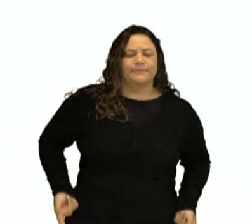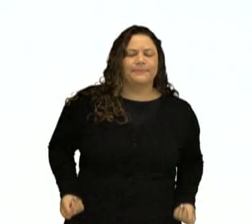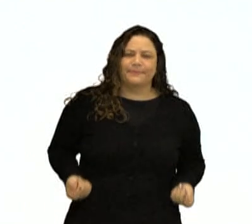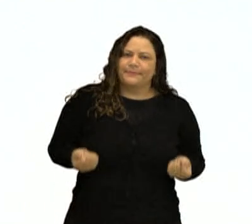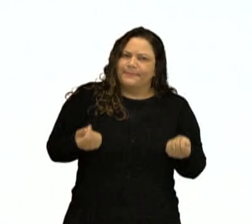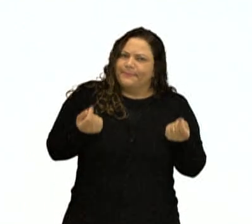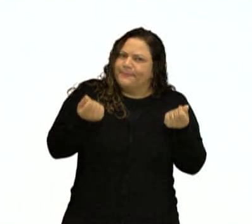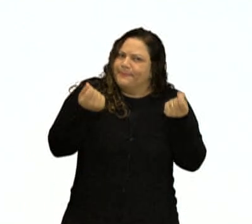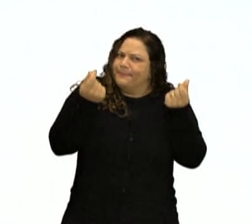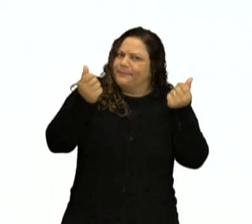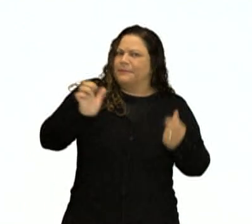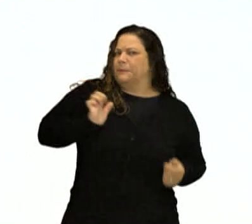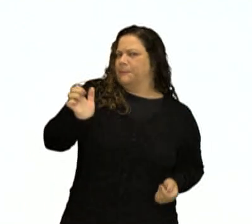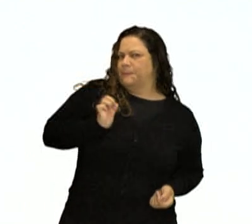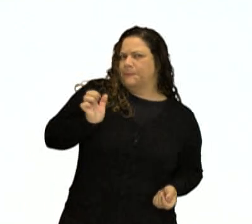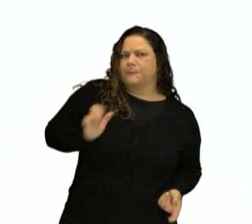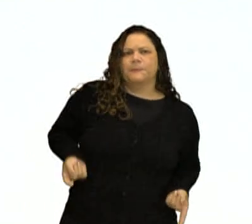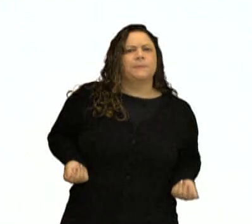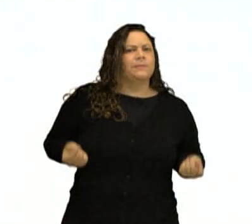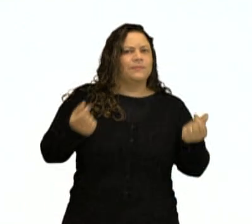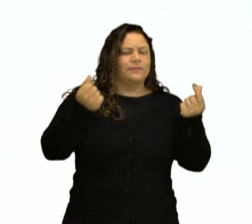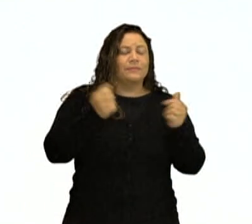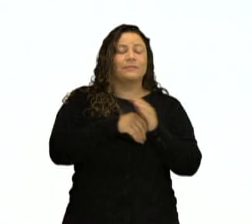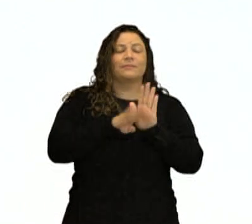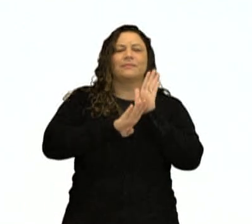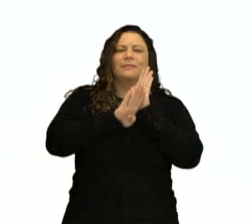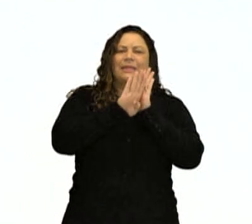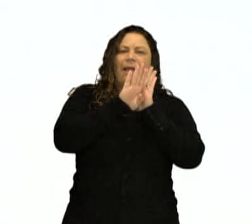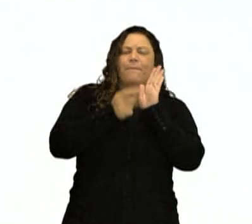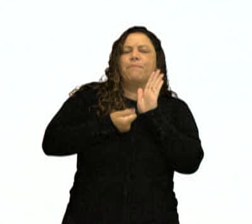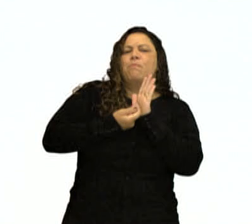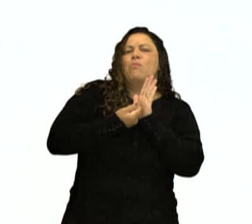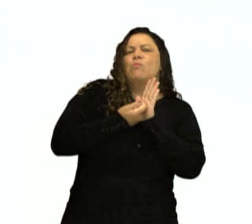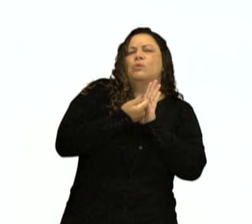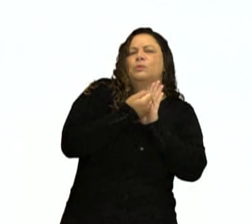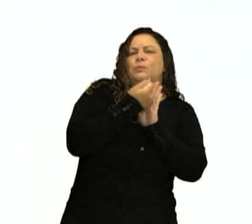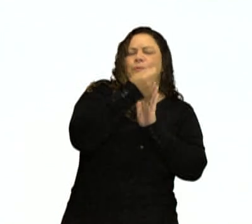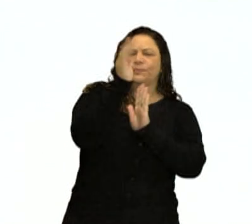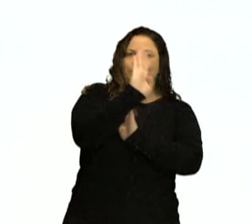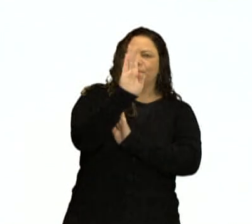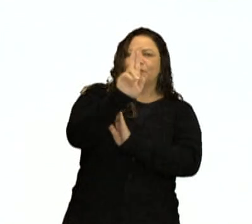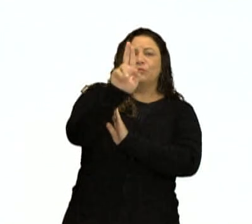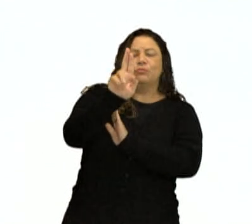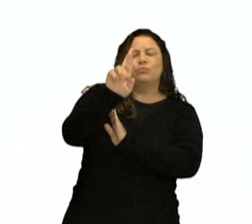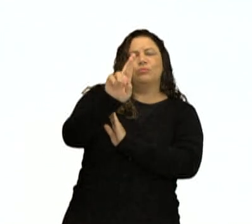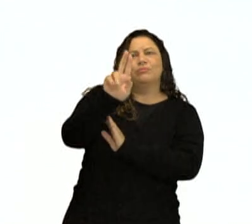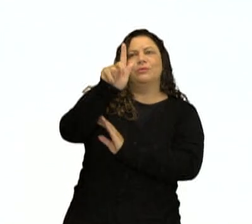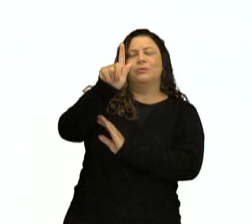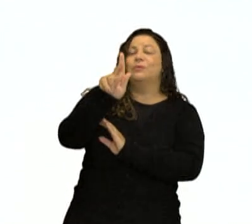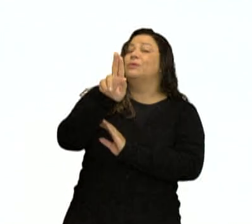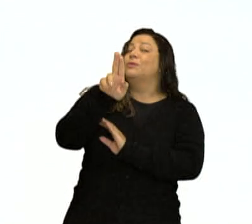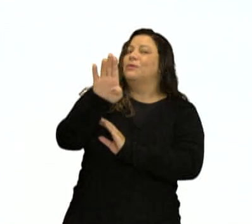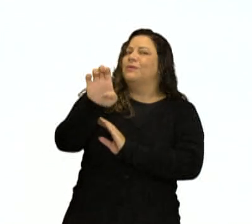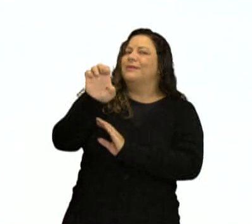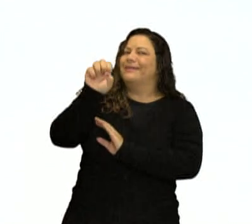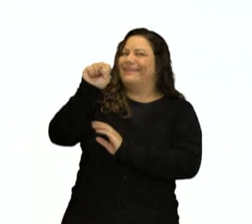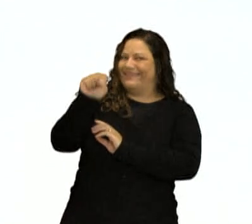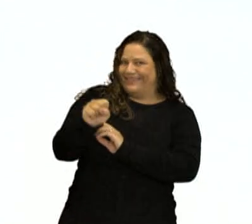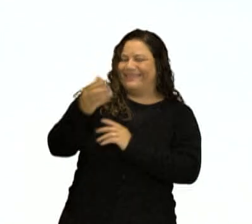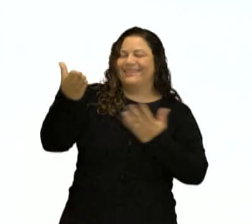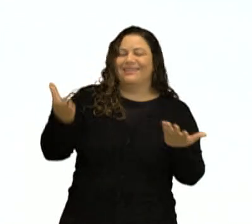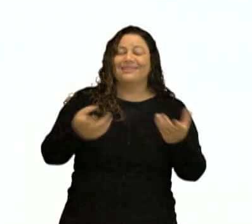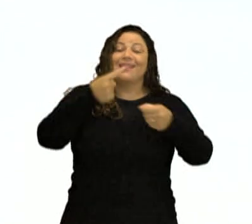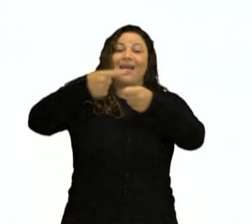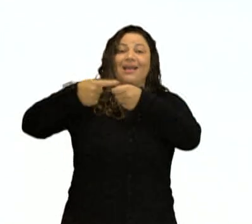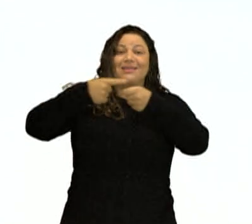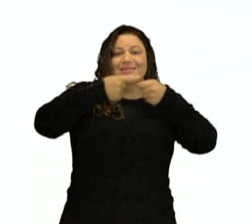cidades medievais, eles ficaram chamados de burgueses, né? Eram as pessoas que habitavam os burgos, as cidades